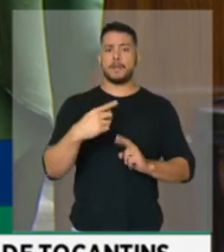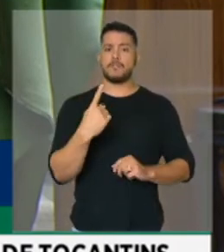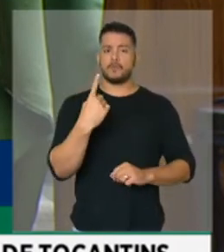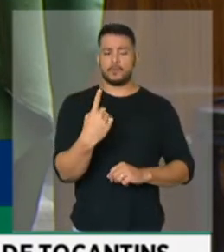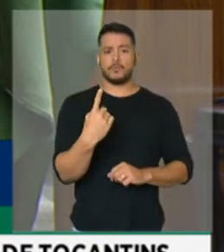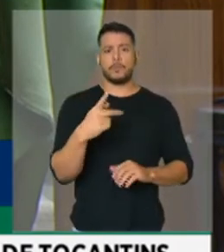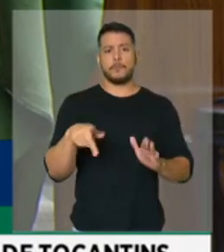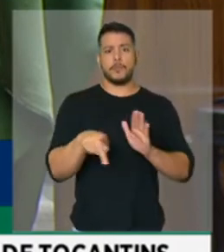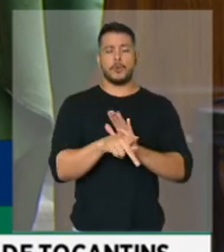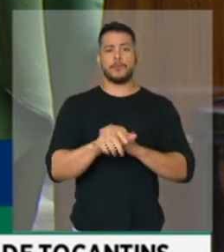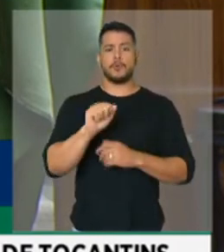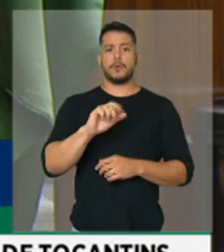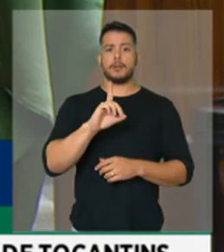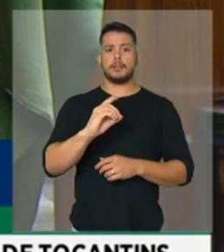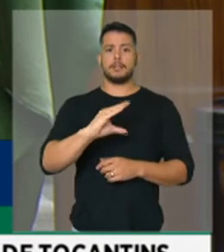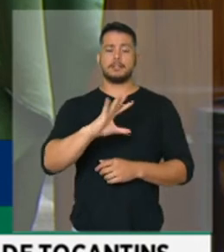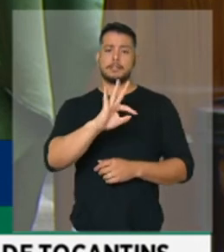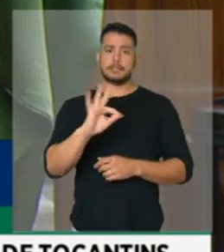ADCT,